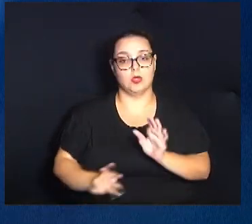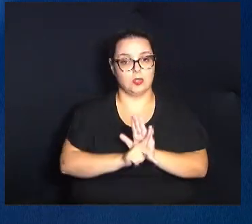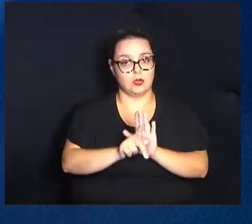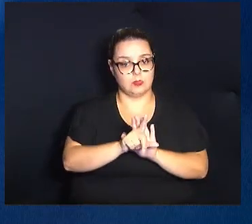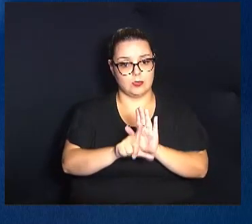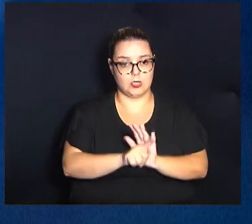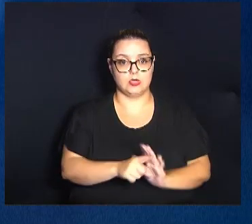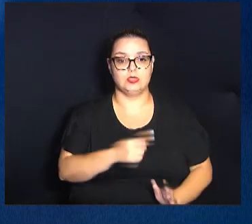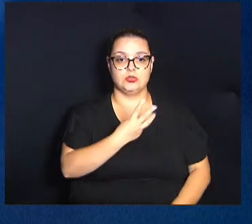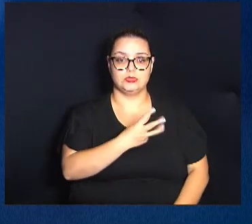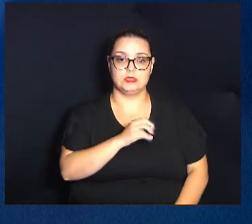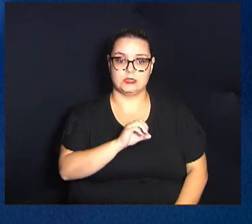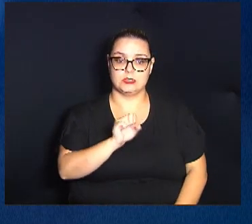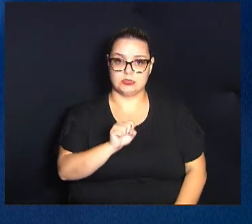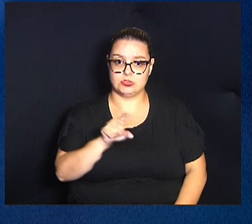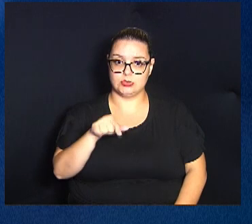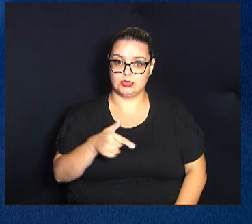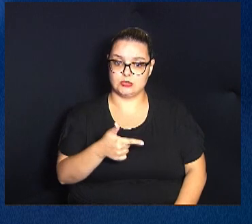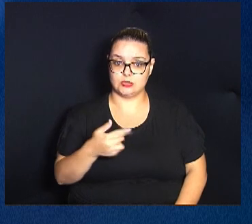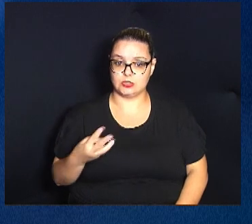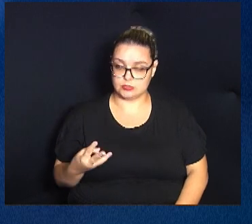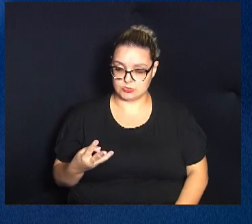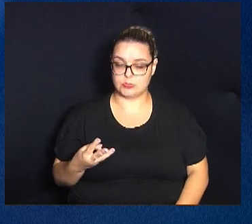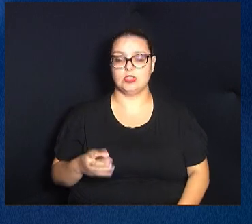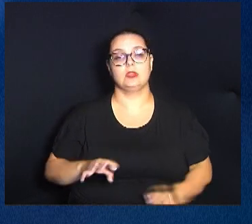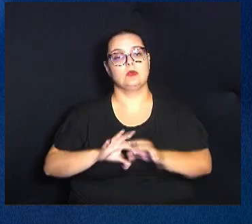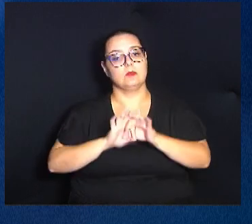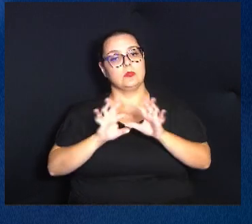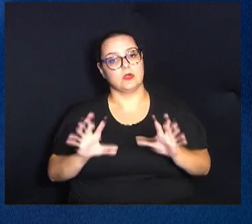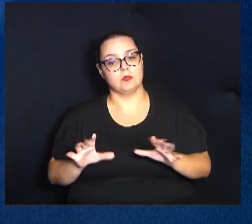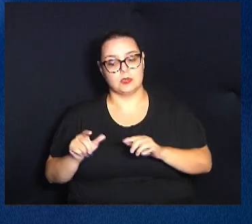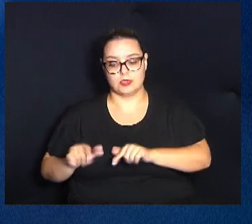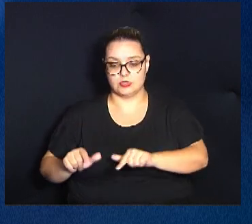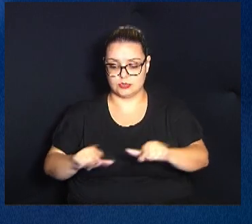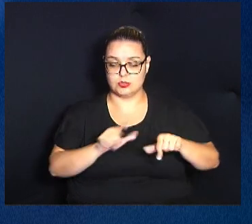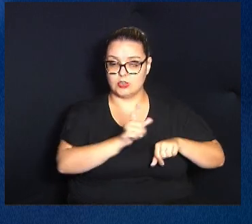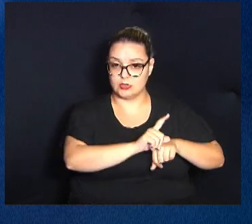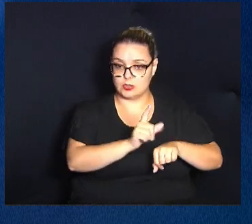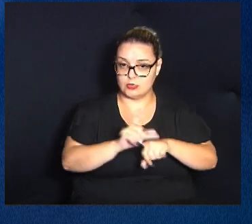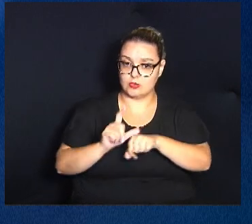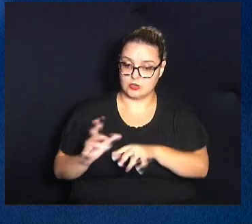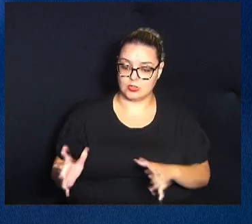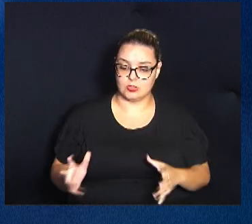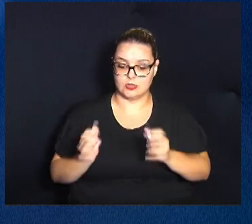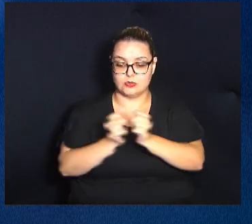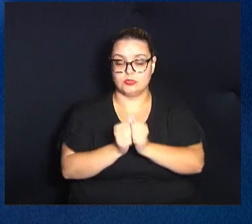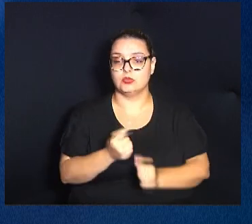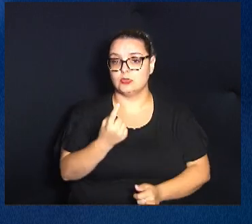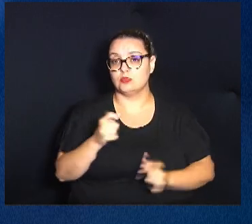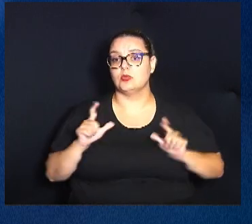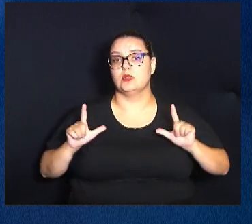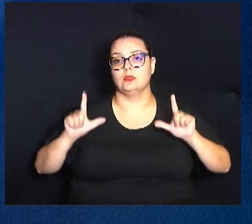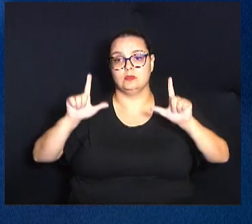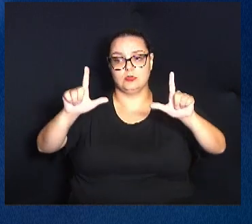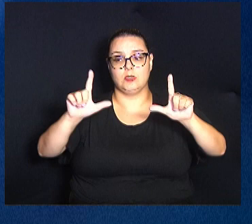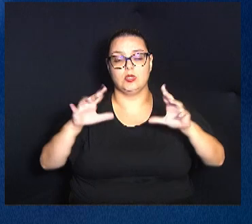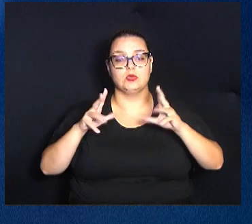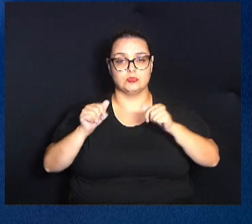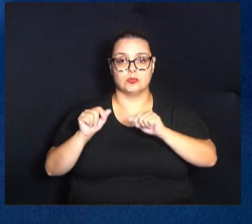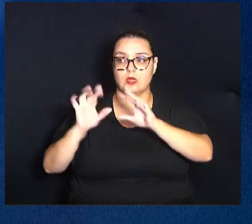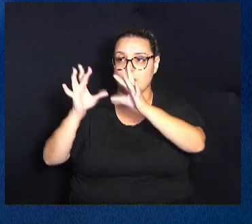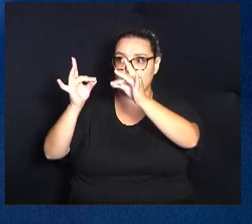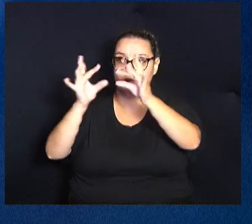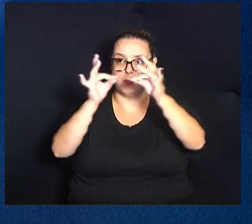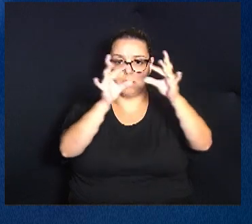número 308 de 2023, que permite que os estabelecimentos comerciais reúnam em uma única placa todas as placas de